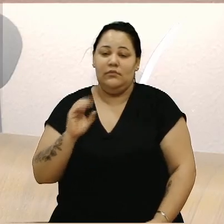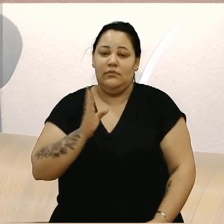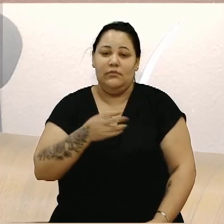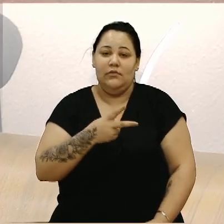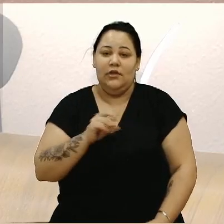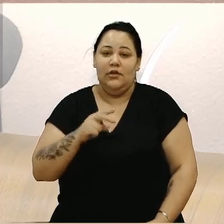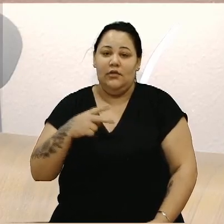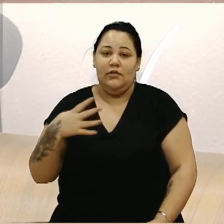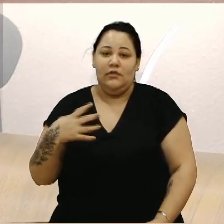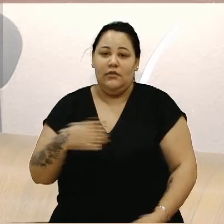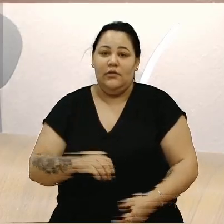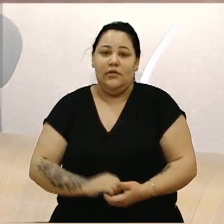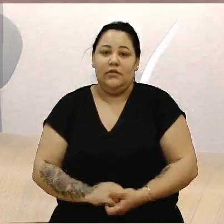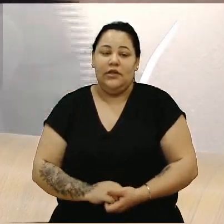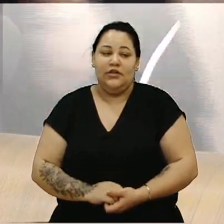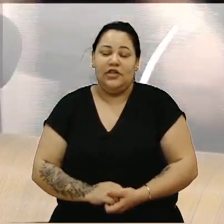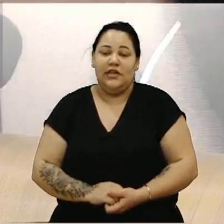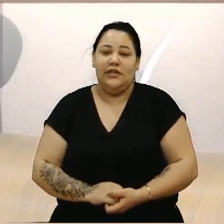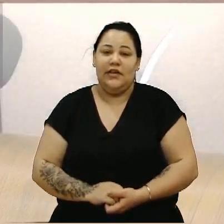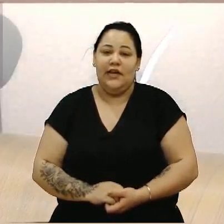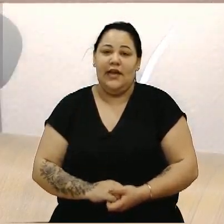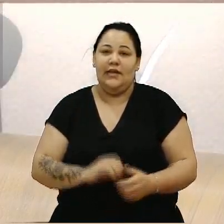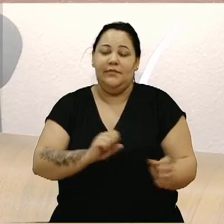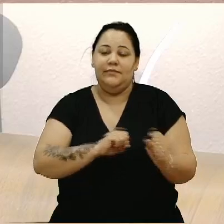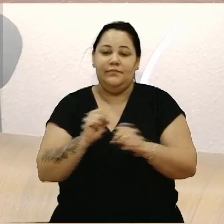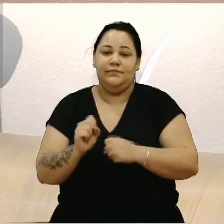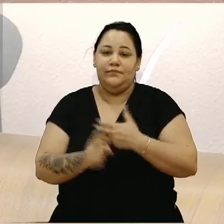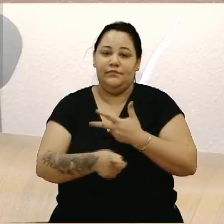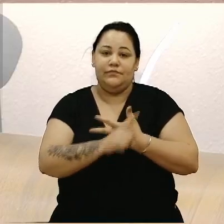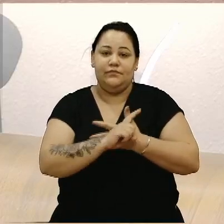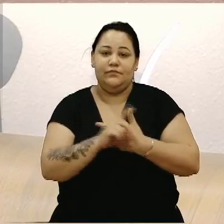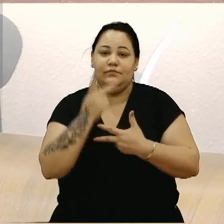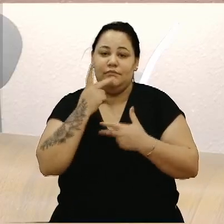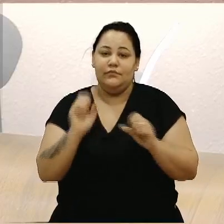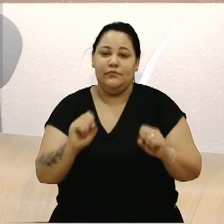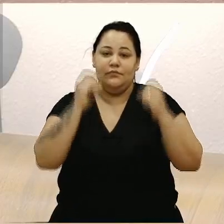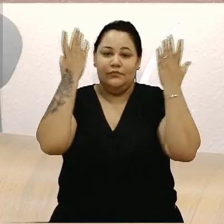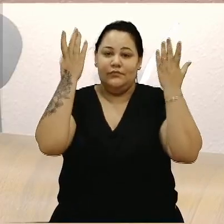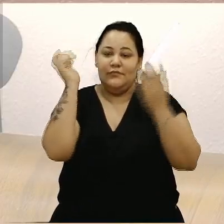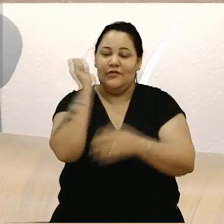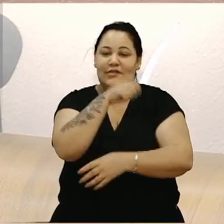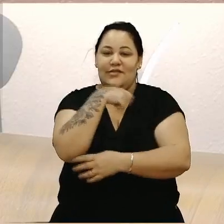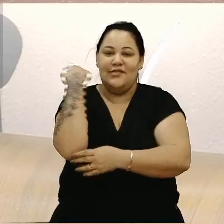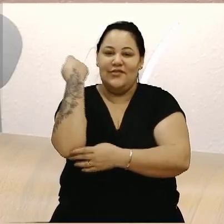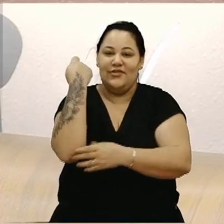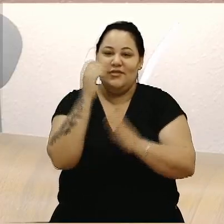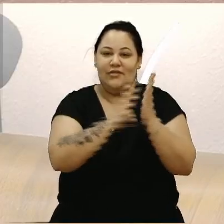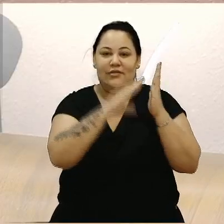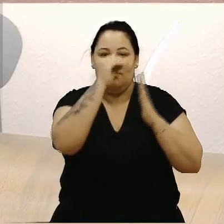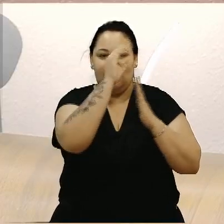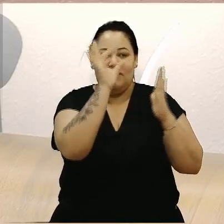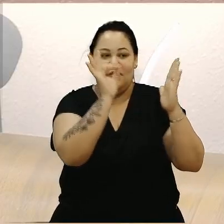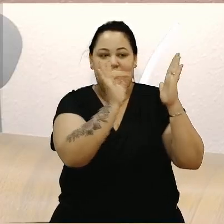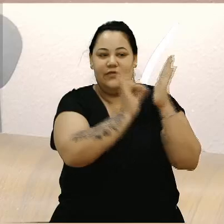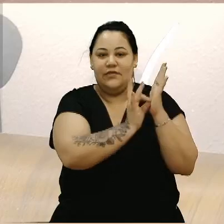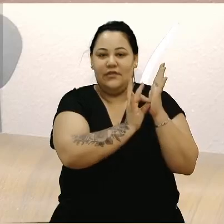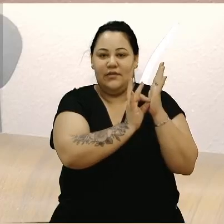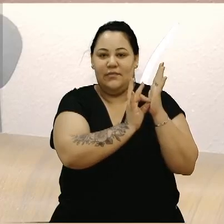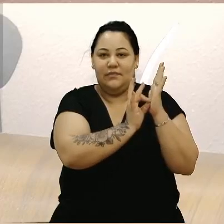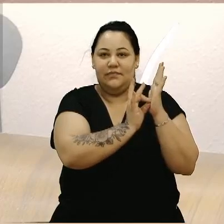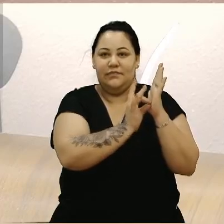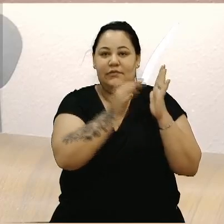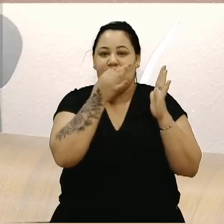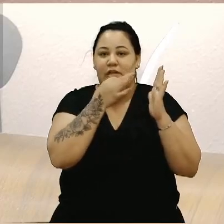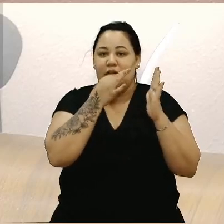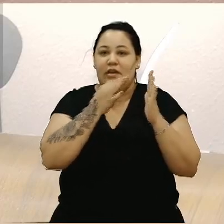110/2024, de autoria do Poder Executivo, que inclui o Festival Cervejeiro no calendário oficial de eventos do município de Caxias do